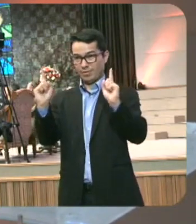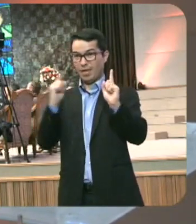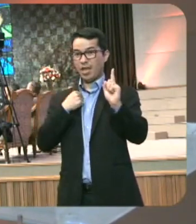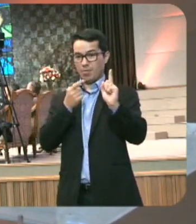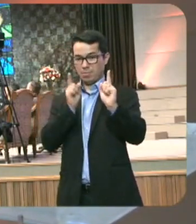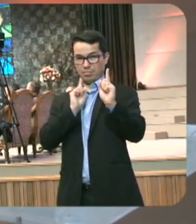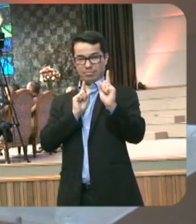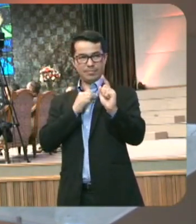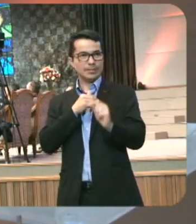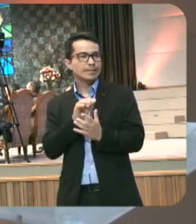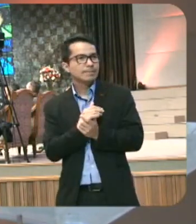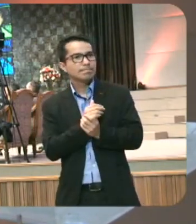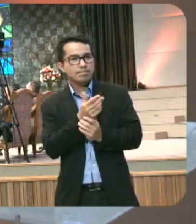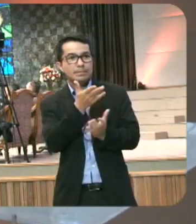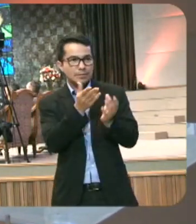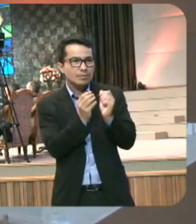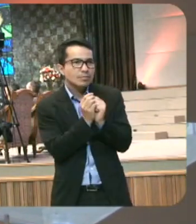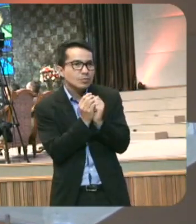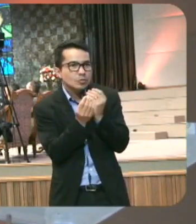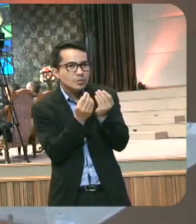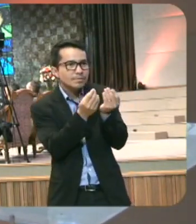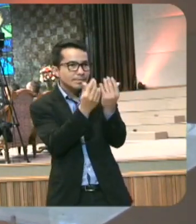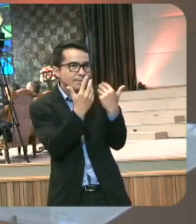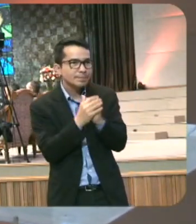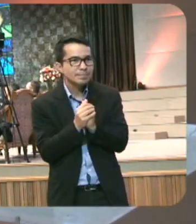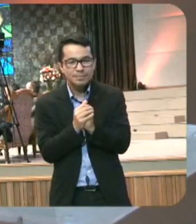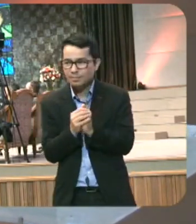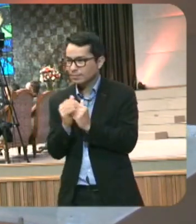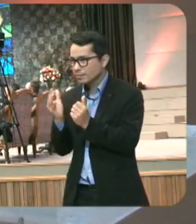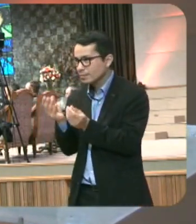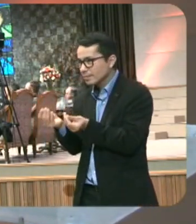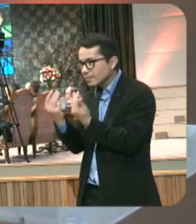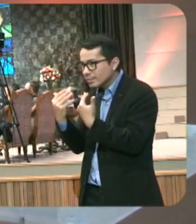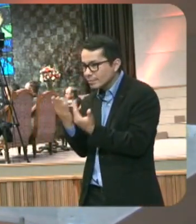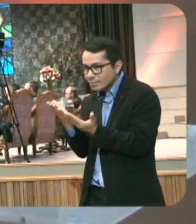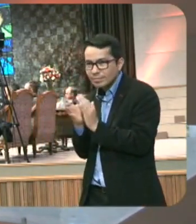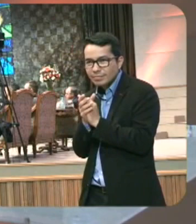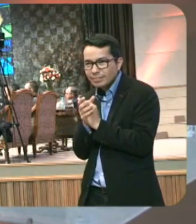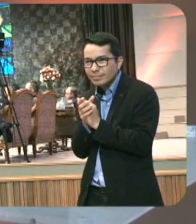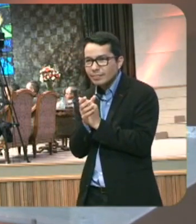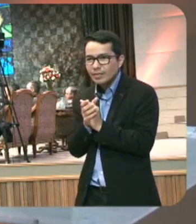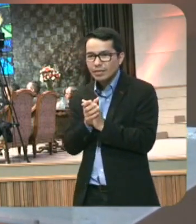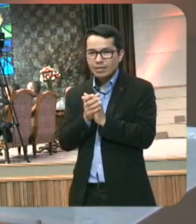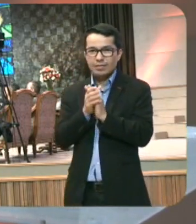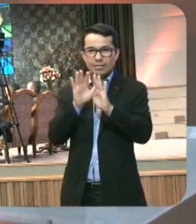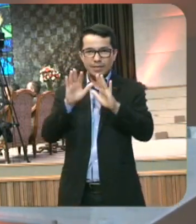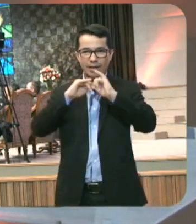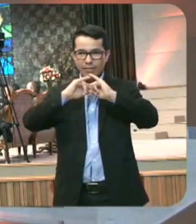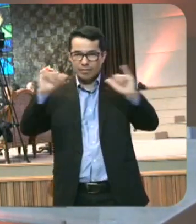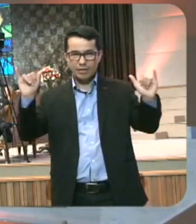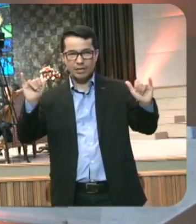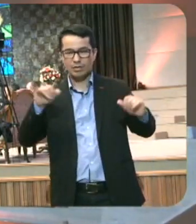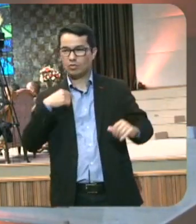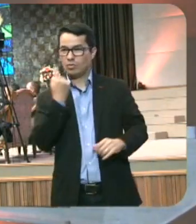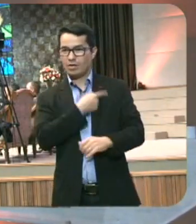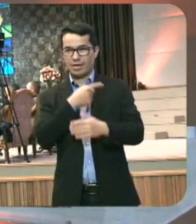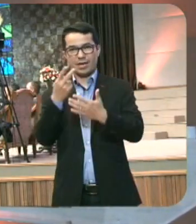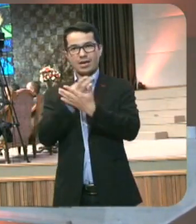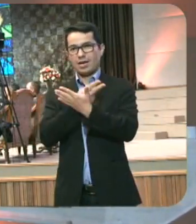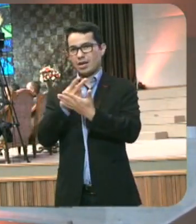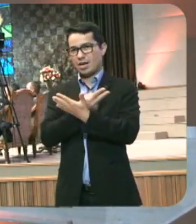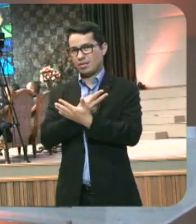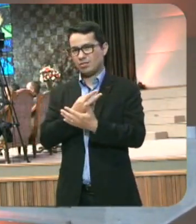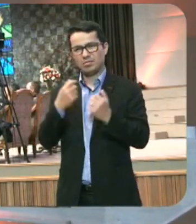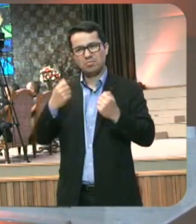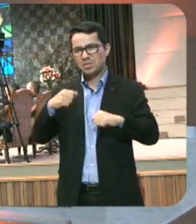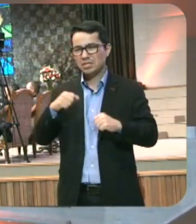É interessante porque quando a gente erra, não tem como a gente achar desculpas para o nosso erro. A gente